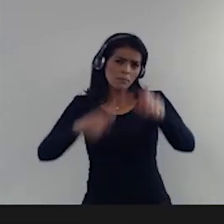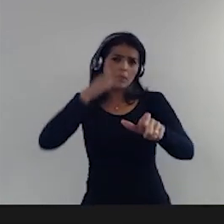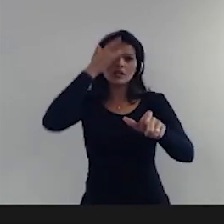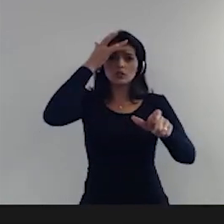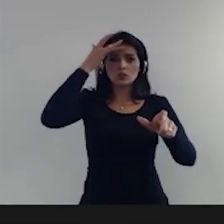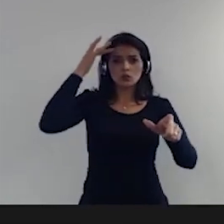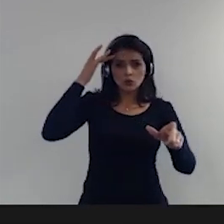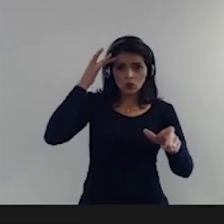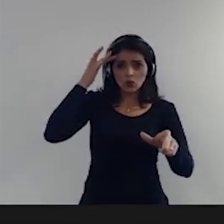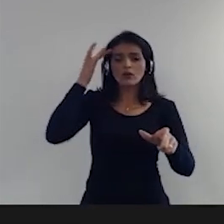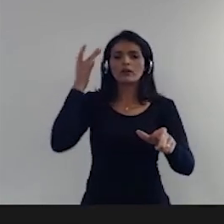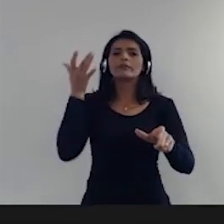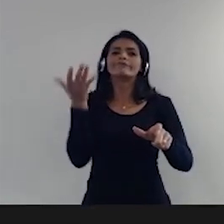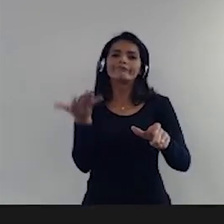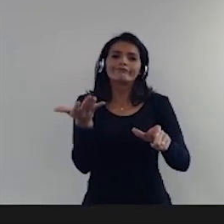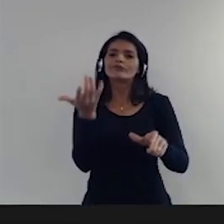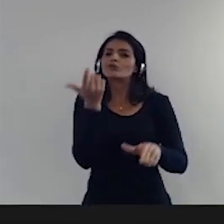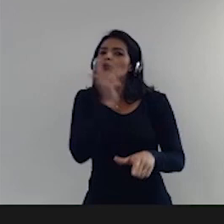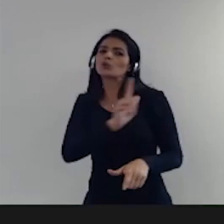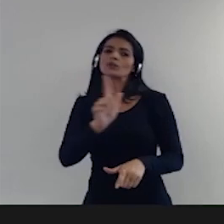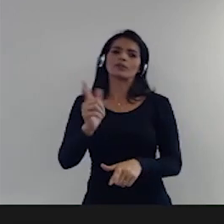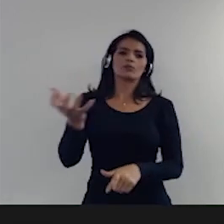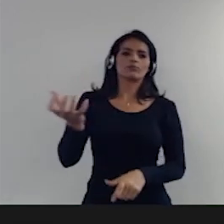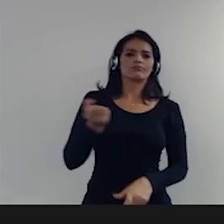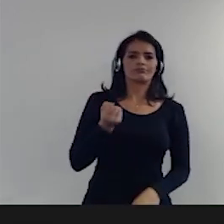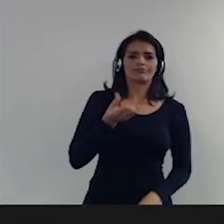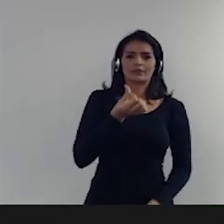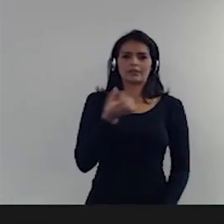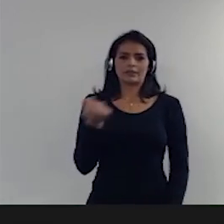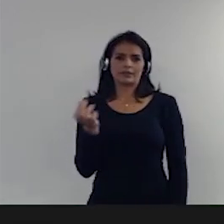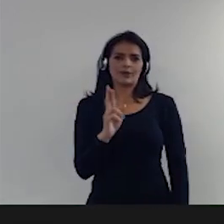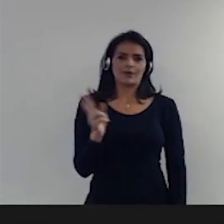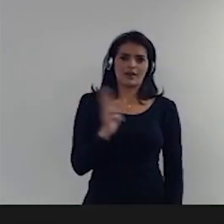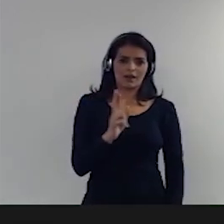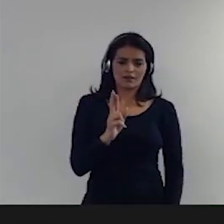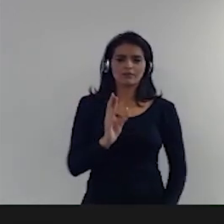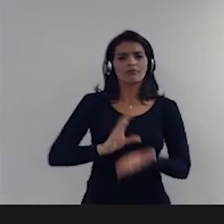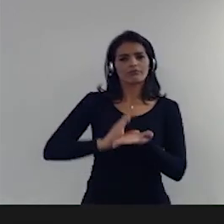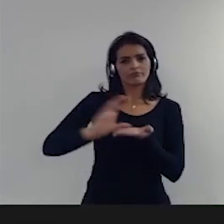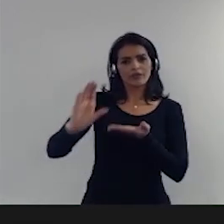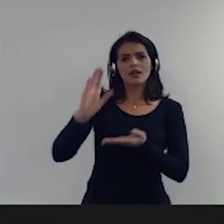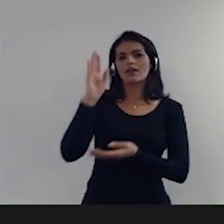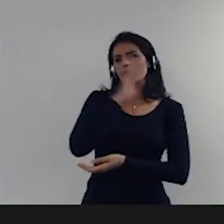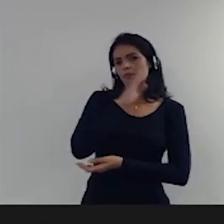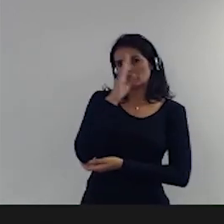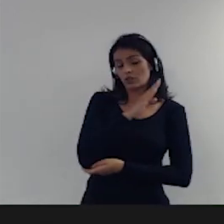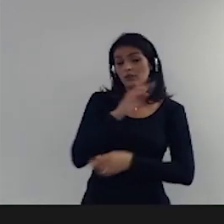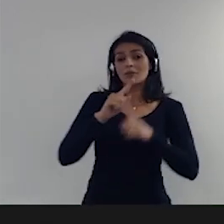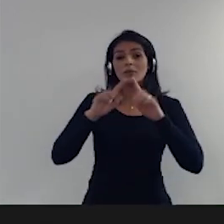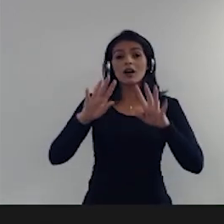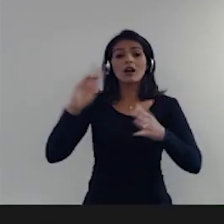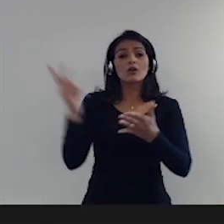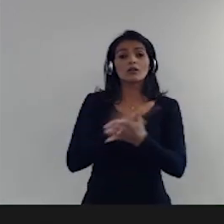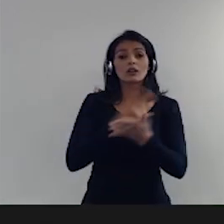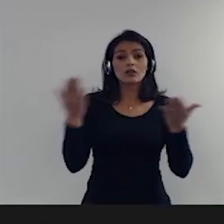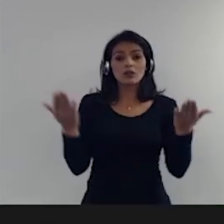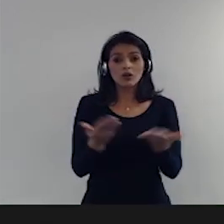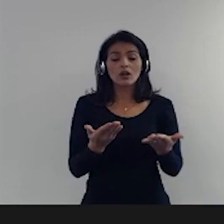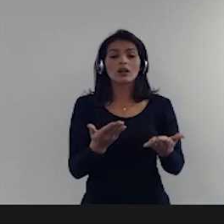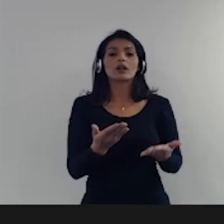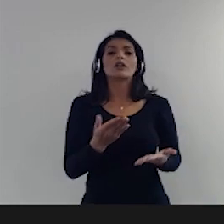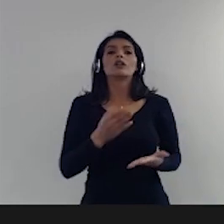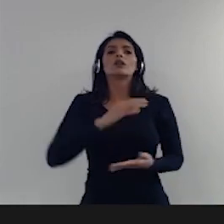pessoas foram consideradas inelegíveis ao benefício emergencial. O que ocorre nesse momento? Os juizados